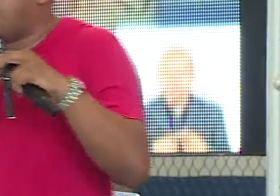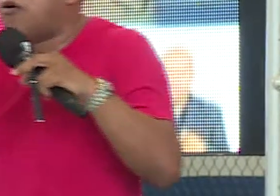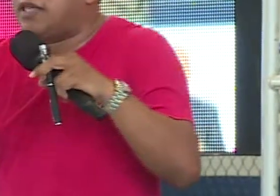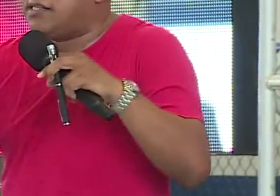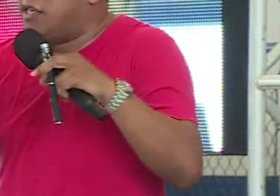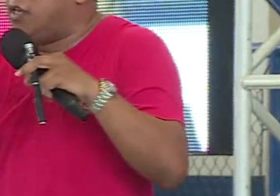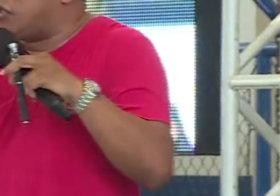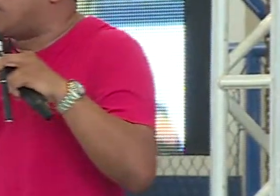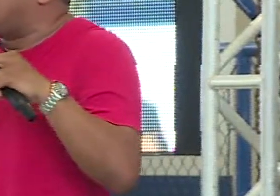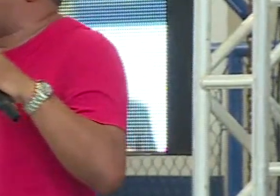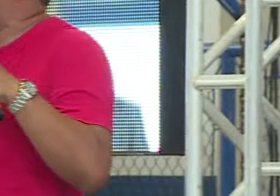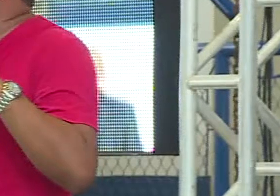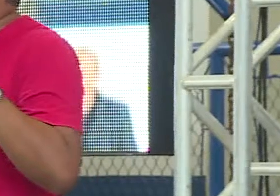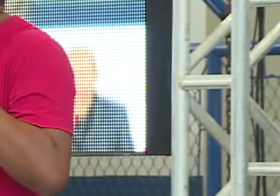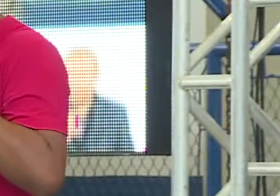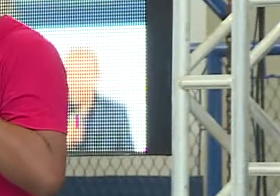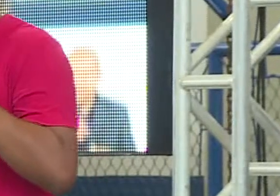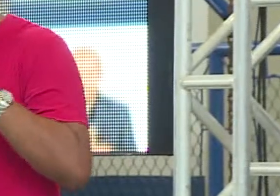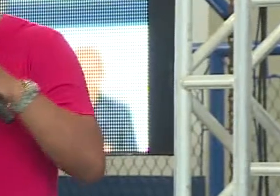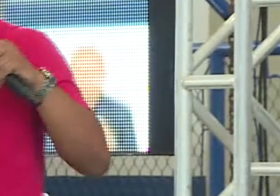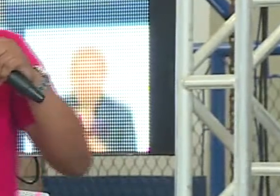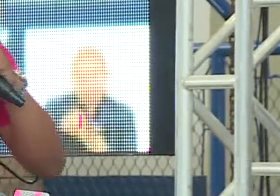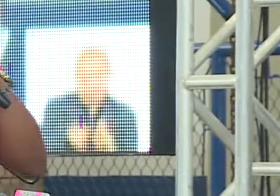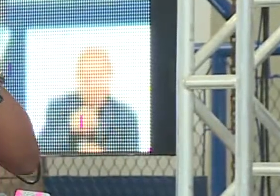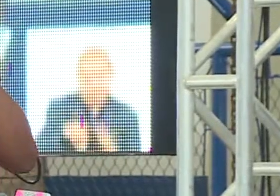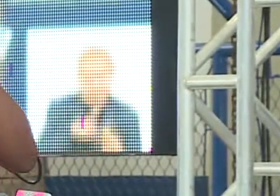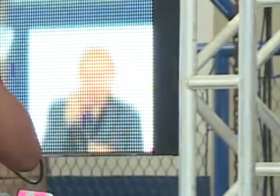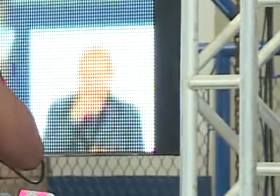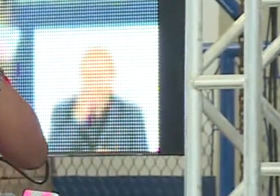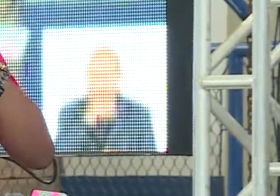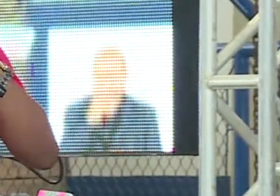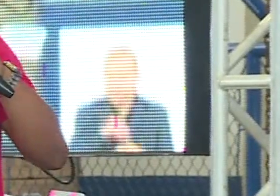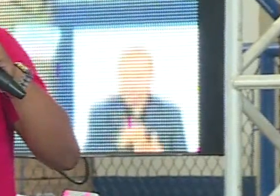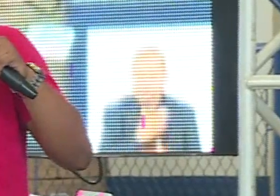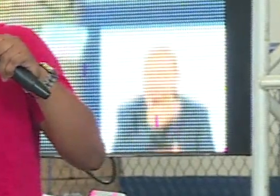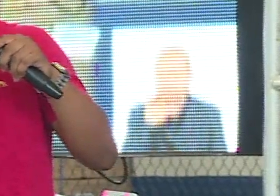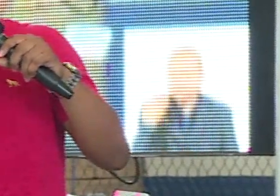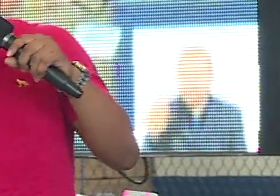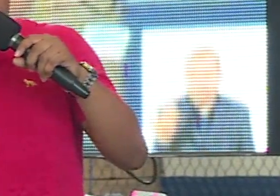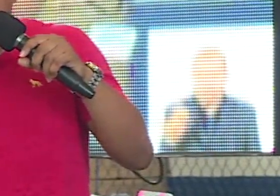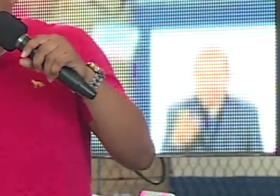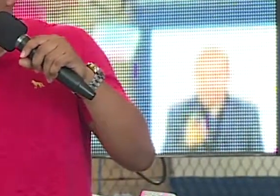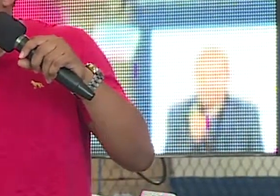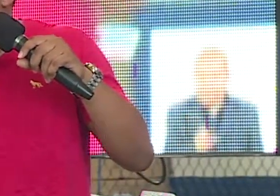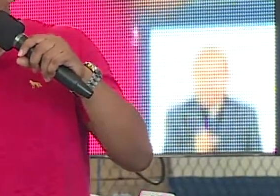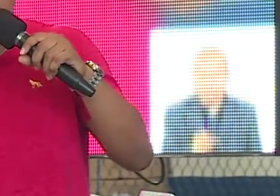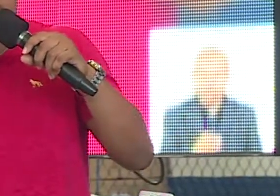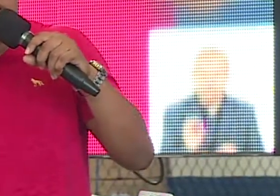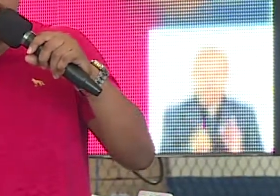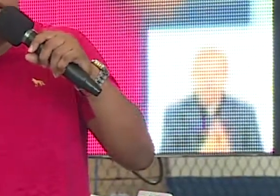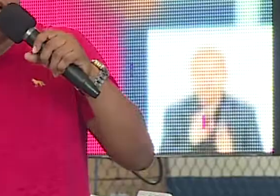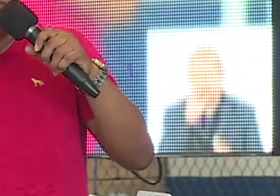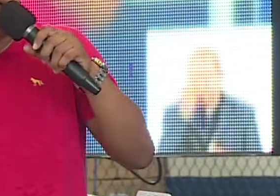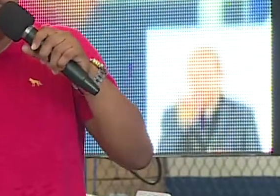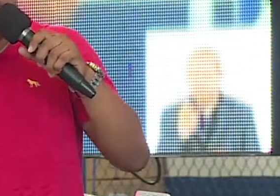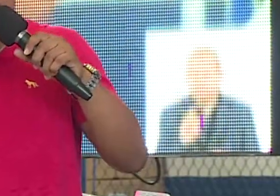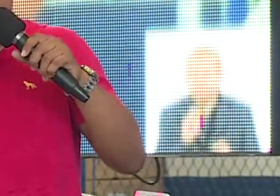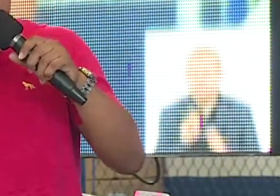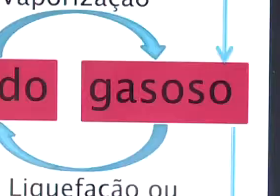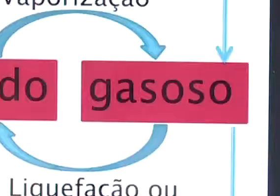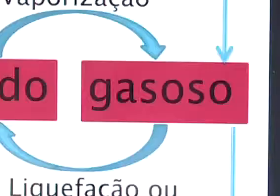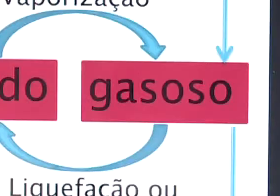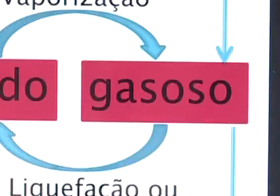Então o que acontece isso? Evaporação. Passar de qual estado? Qual, gente? Líquido para